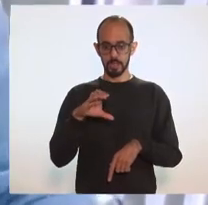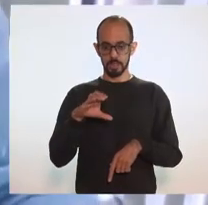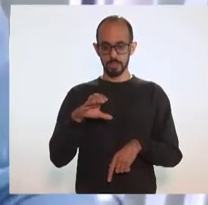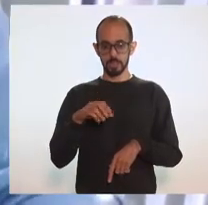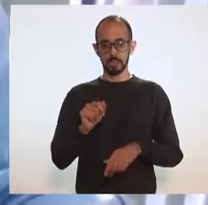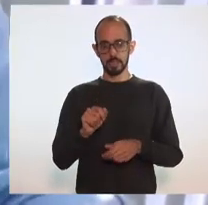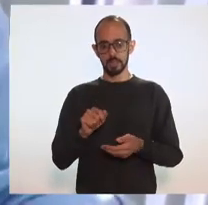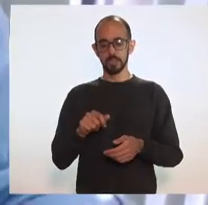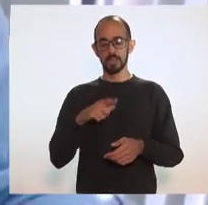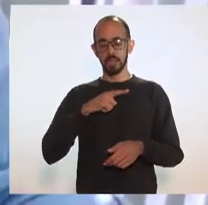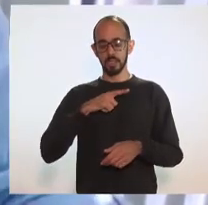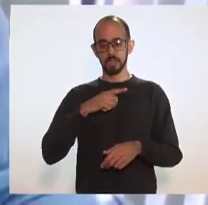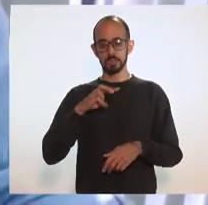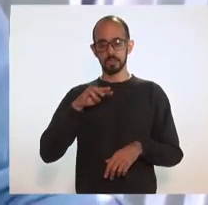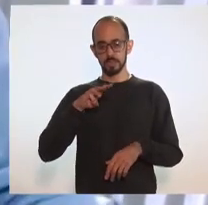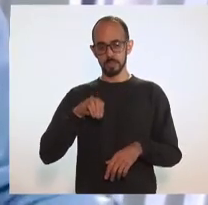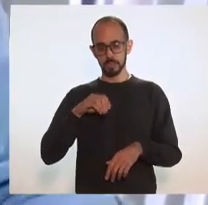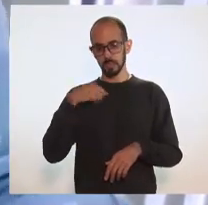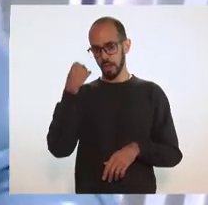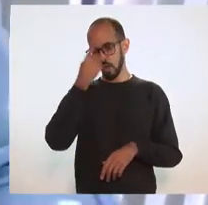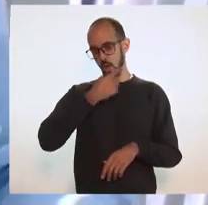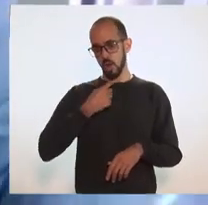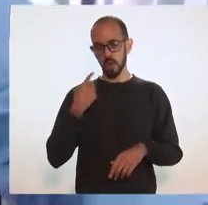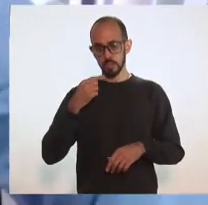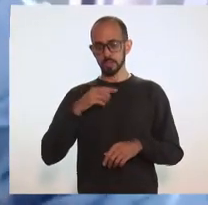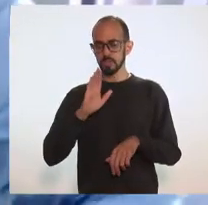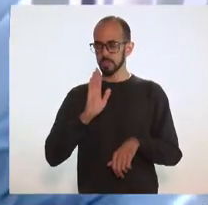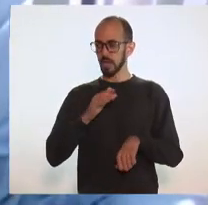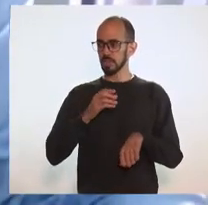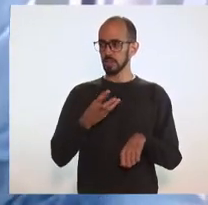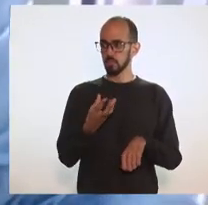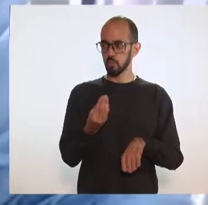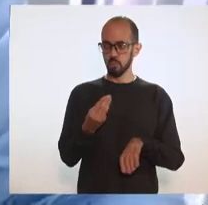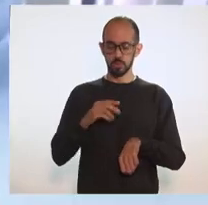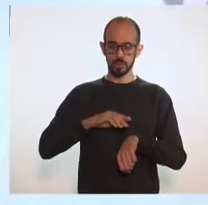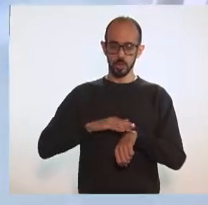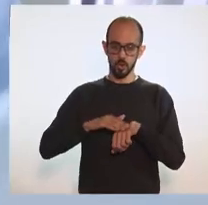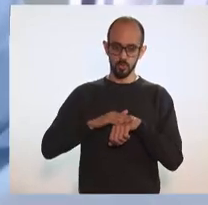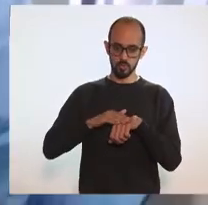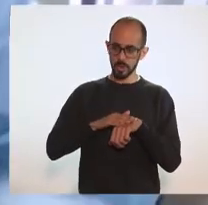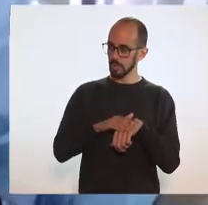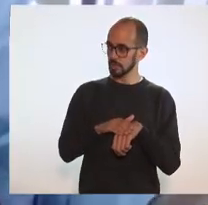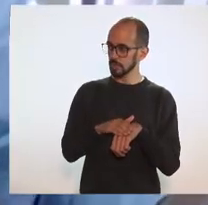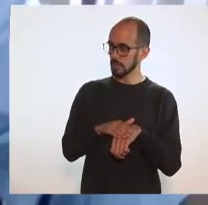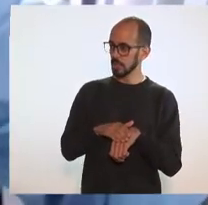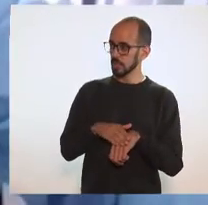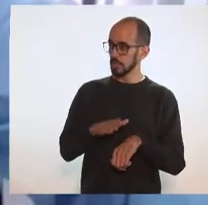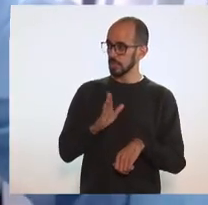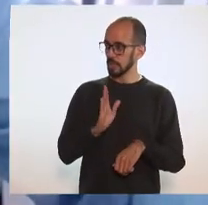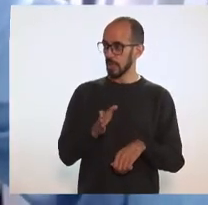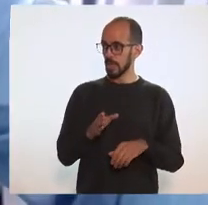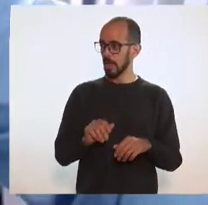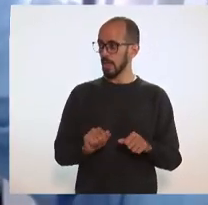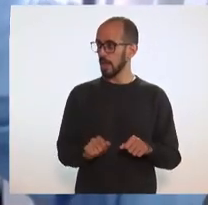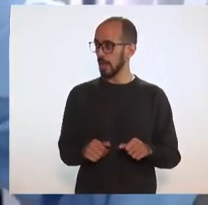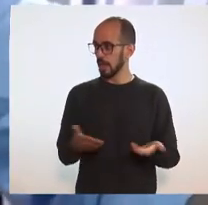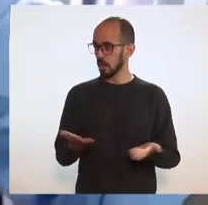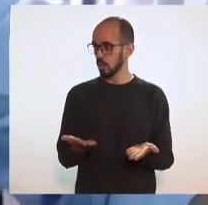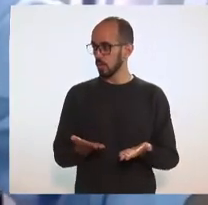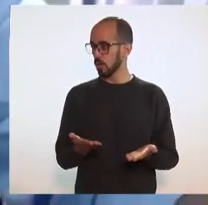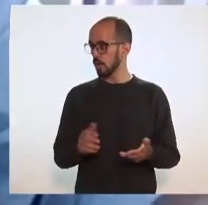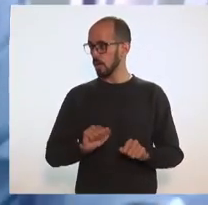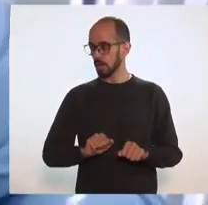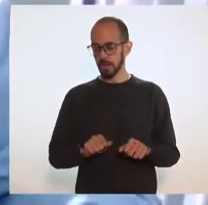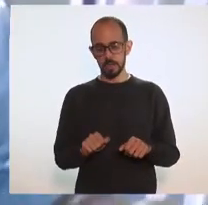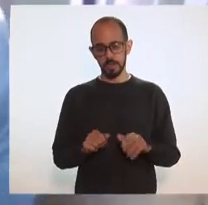muito debate muita conversa audiência pública Então é só para registrar agradecer a presteza da procuradoria geral da alerj que